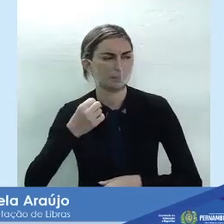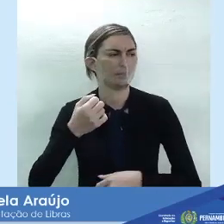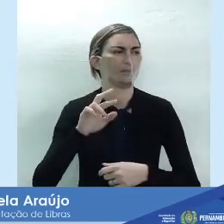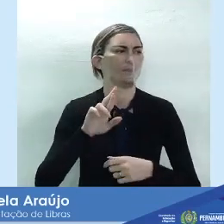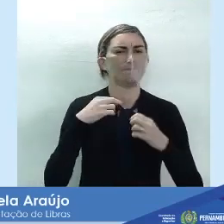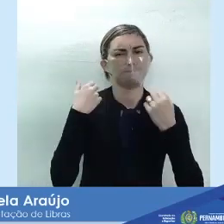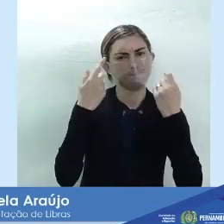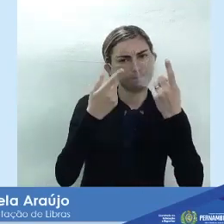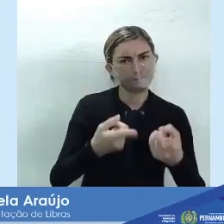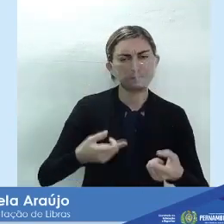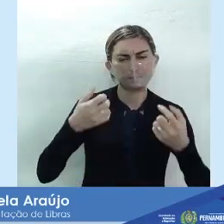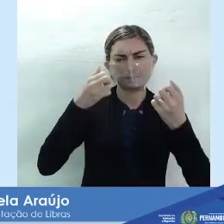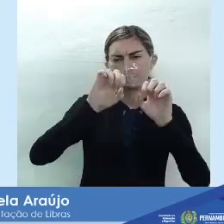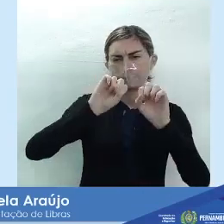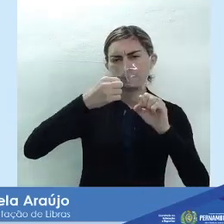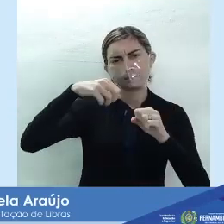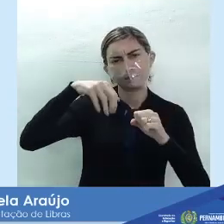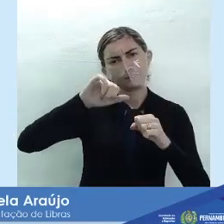entender simetria,